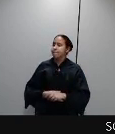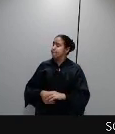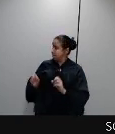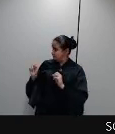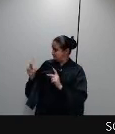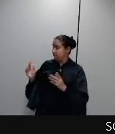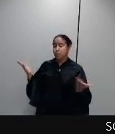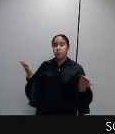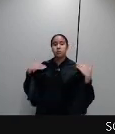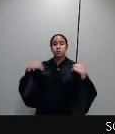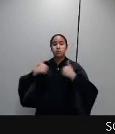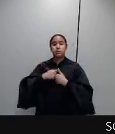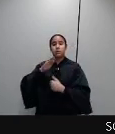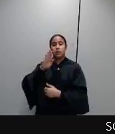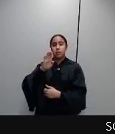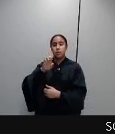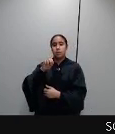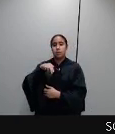Benedito